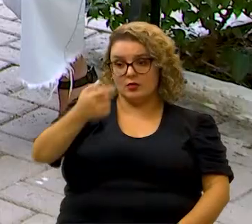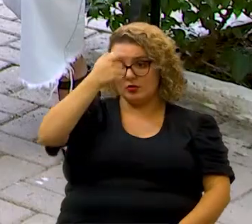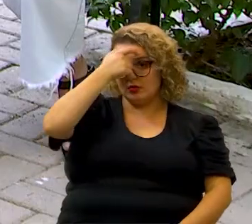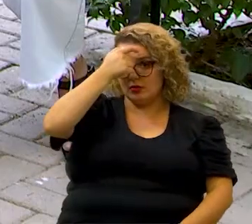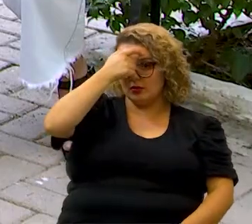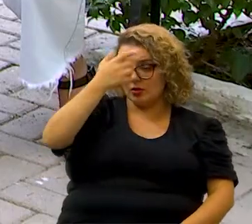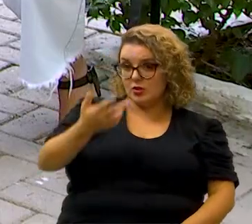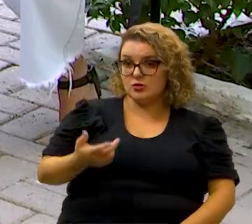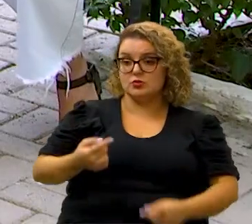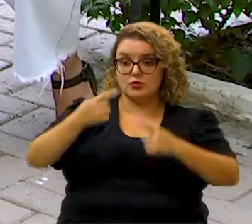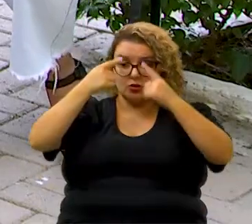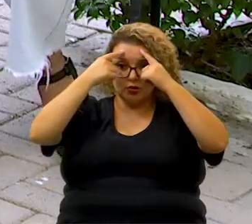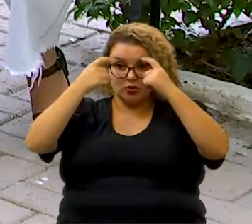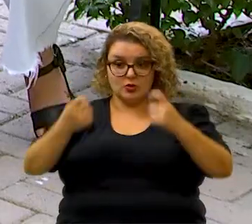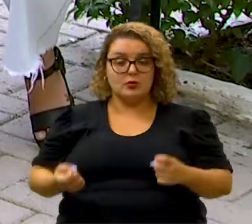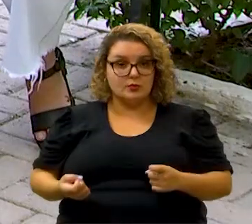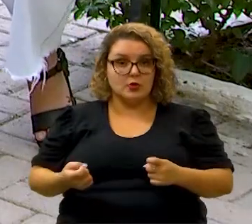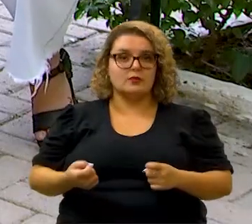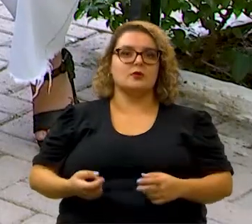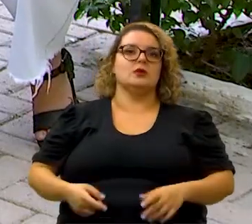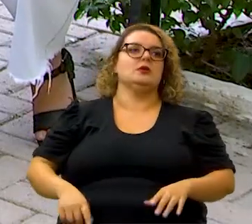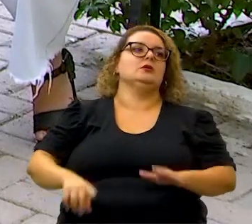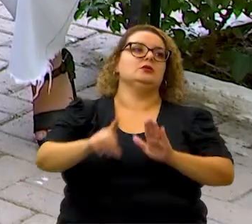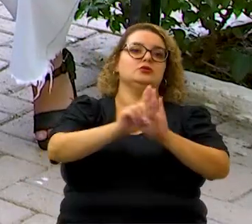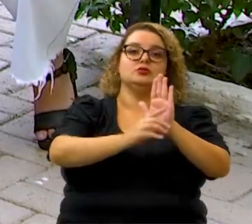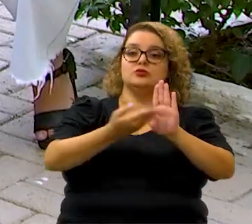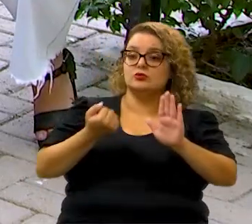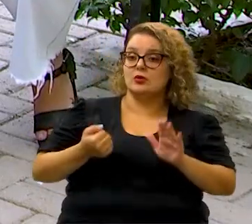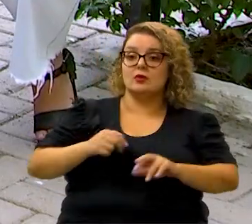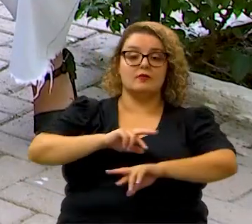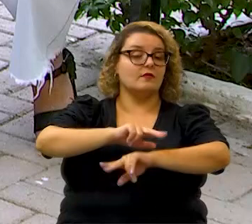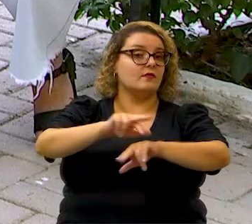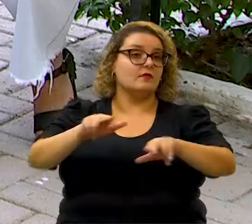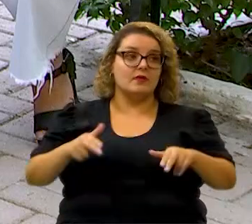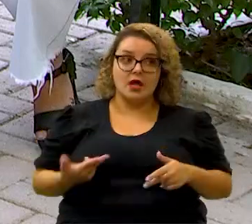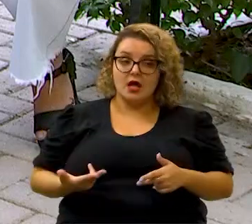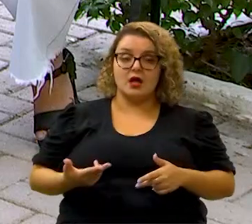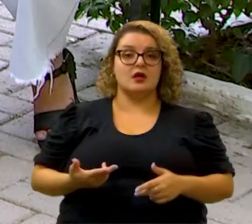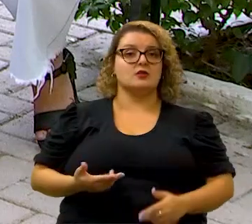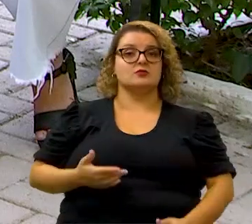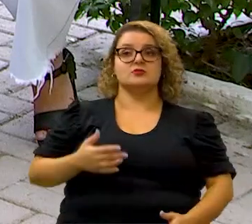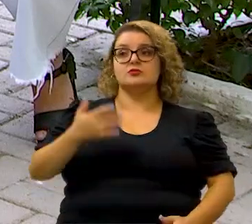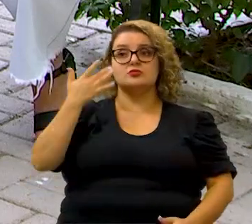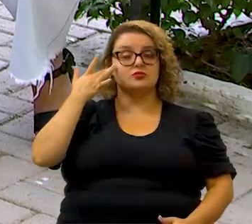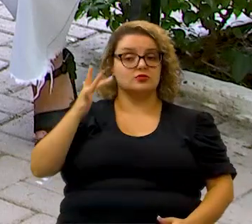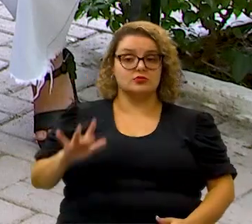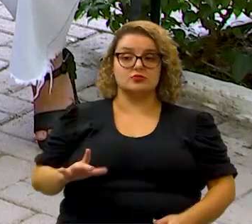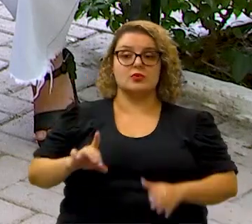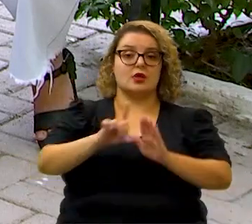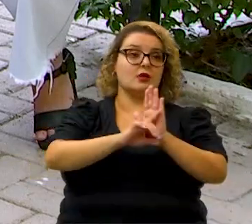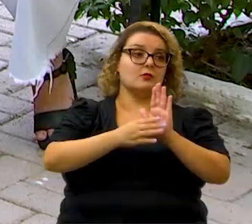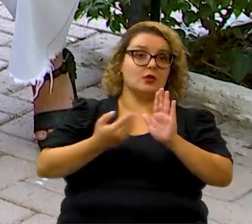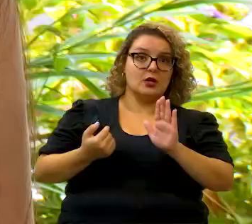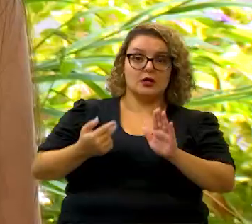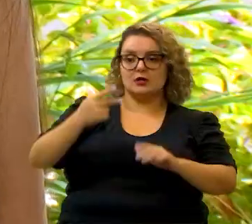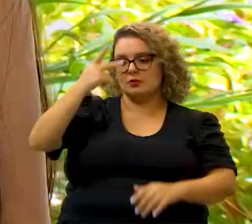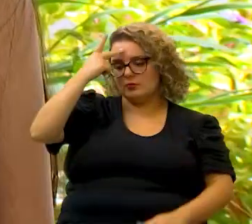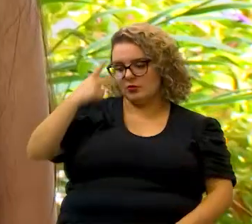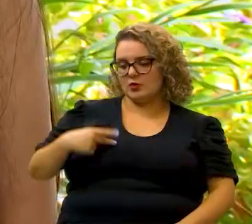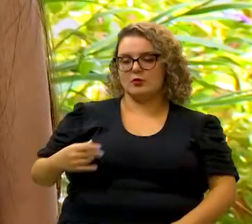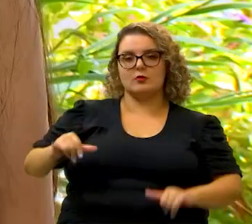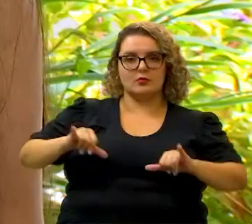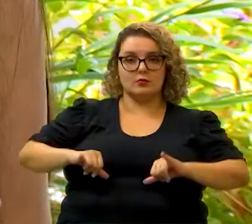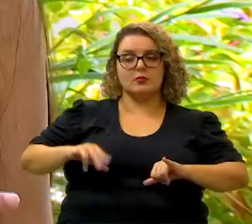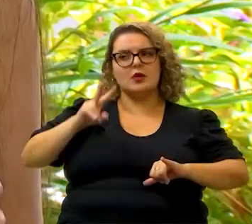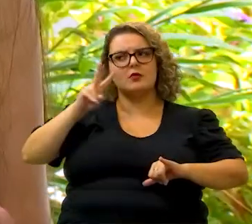falam sobre essa questão da conscientização, sobre a violação de direitos. Muitos não reconhecem a violação que sofreu, mas reconhecem do